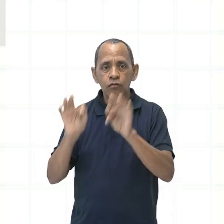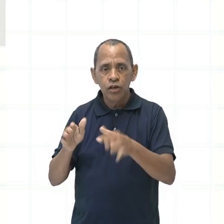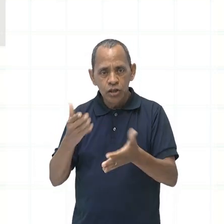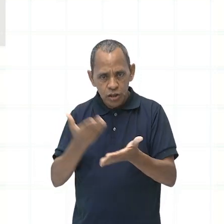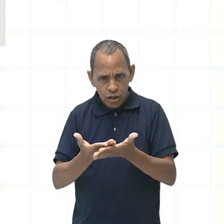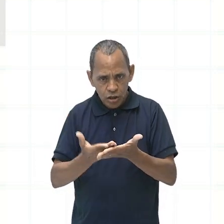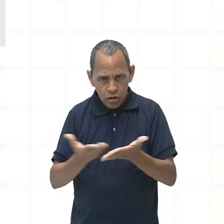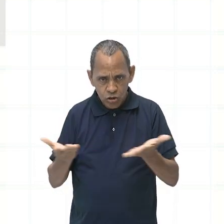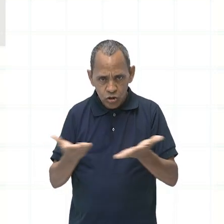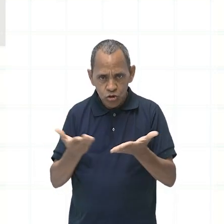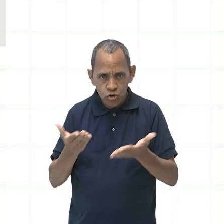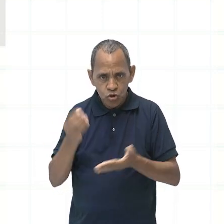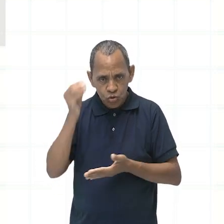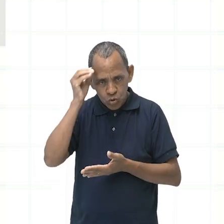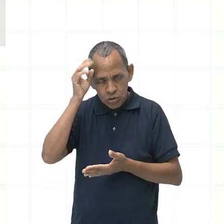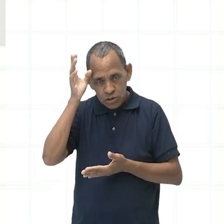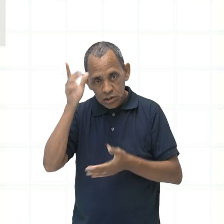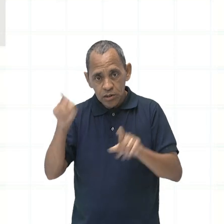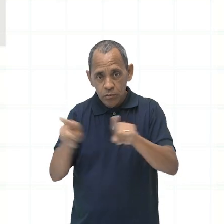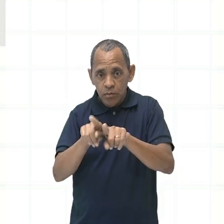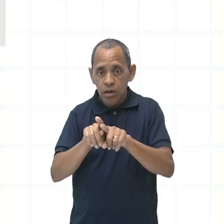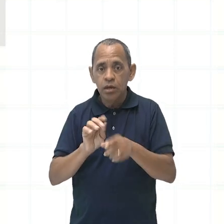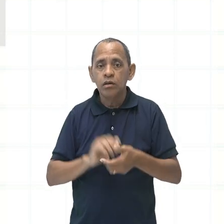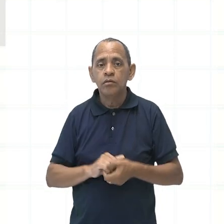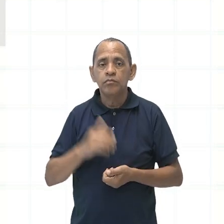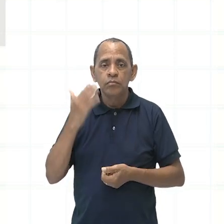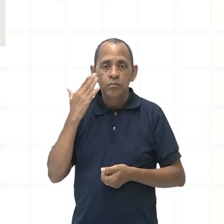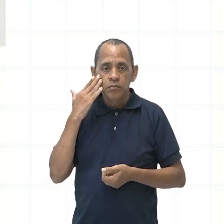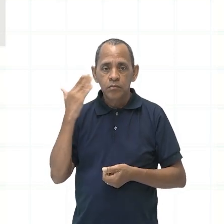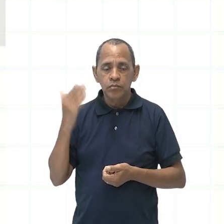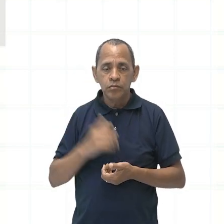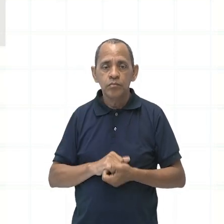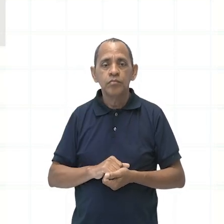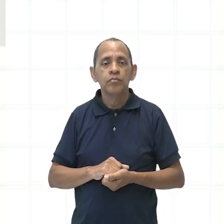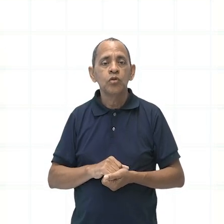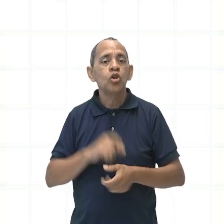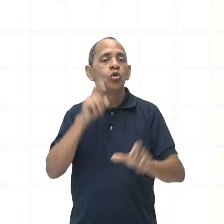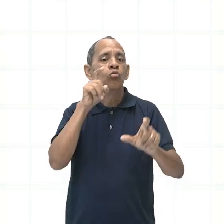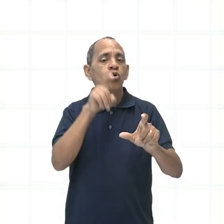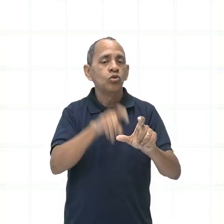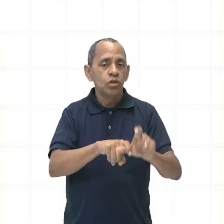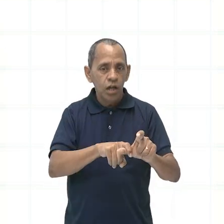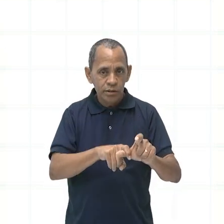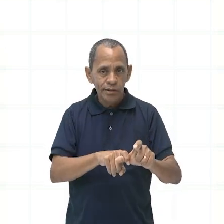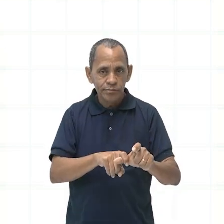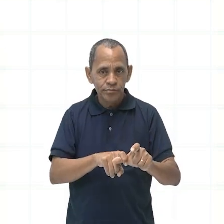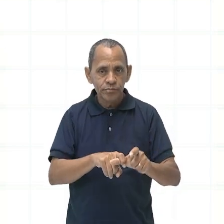para finalizar essa aula, a gente vai conhecer as subordinadas adverbiais